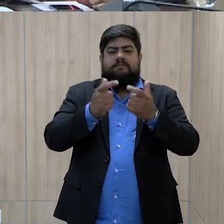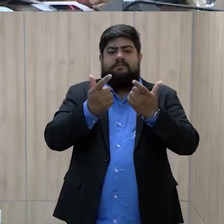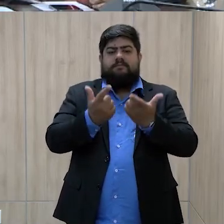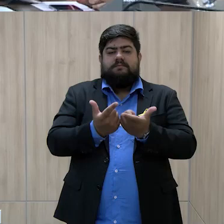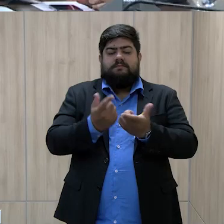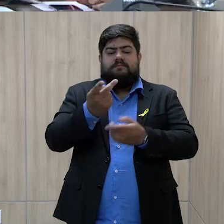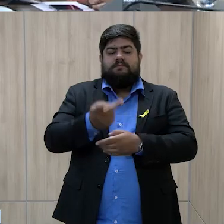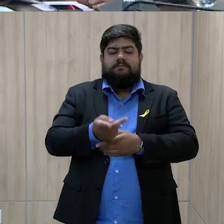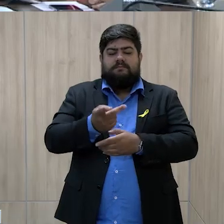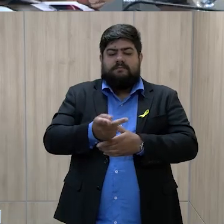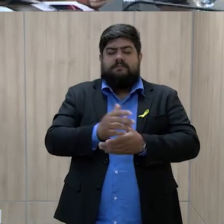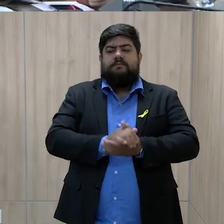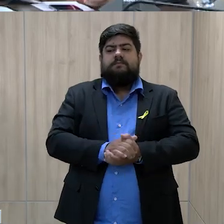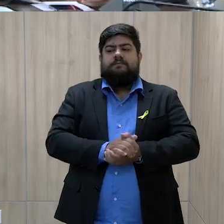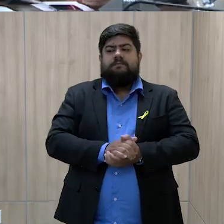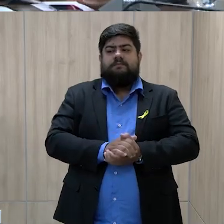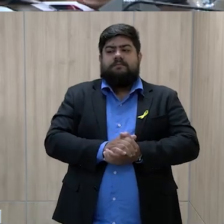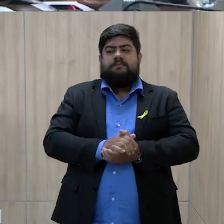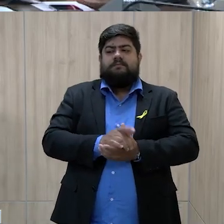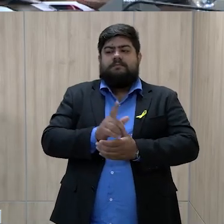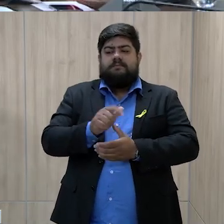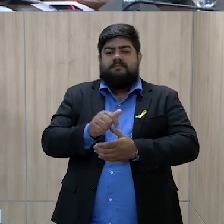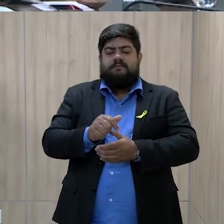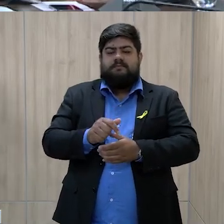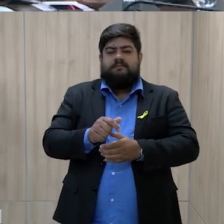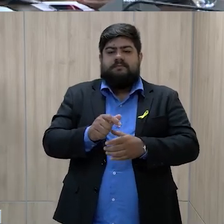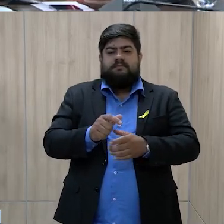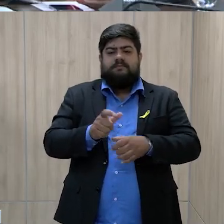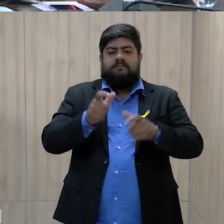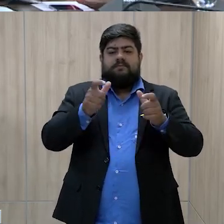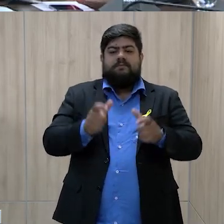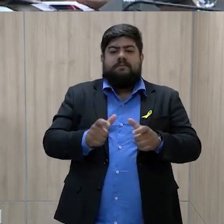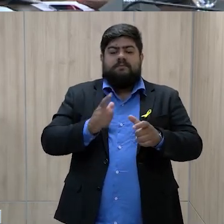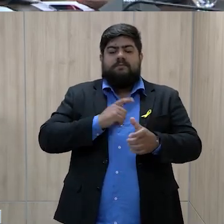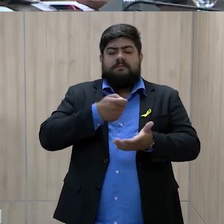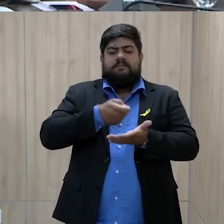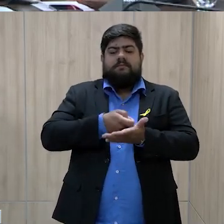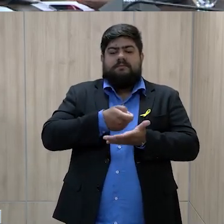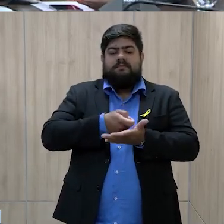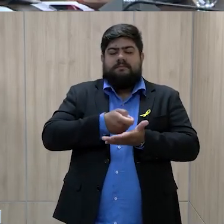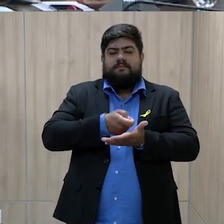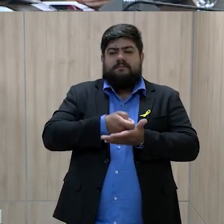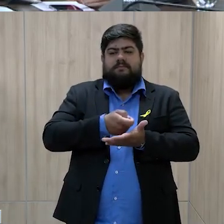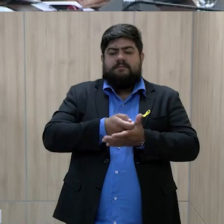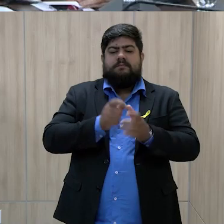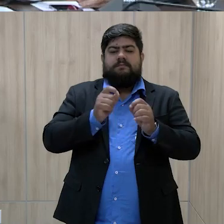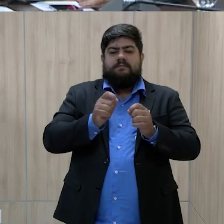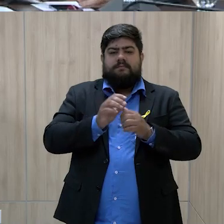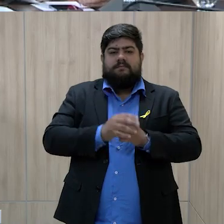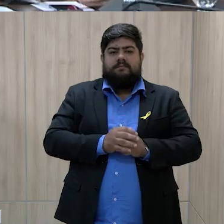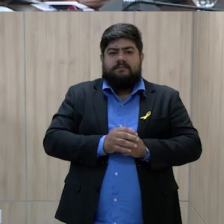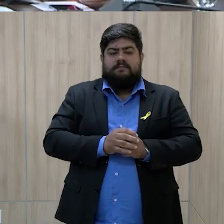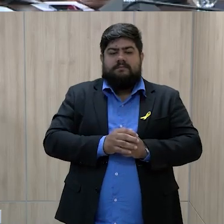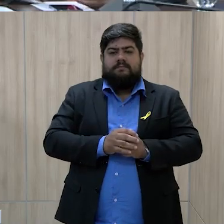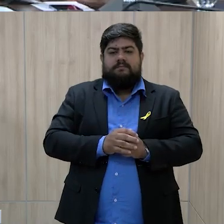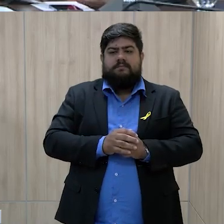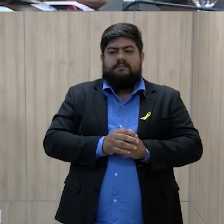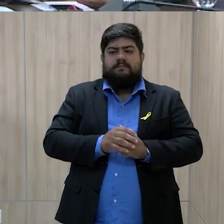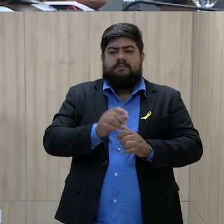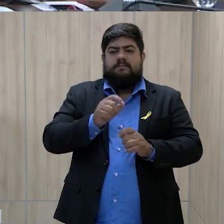a casa como uma caixa de ressonância que tenha obrigação de